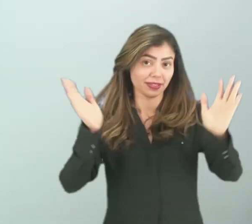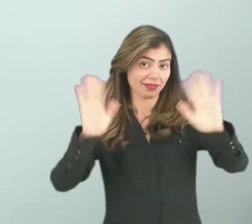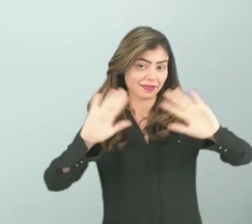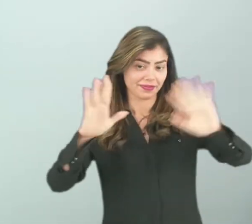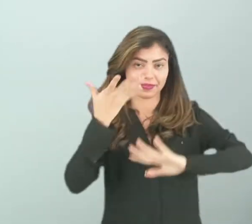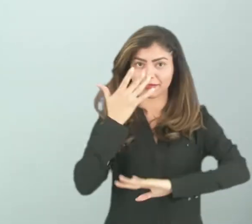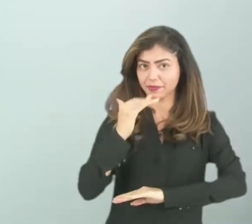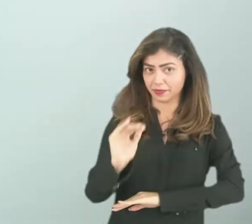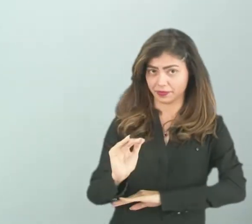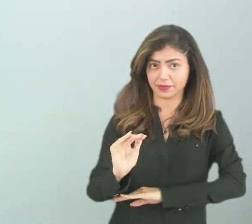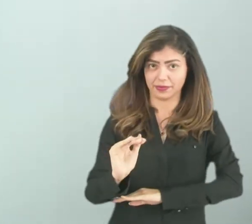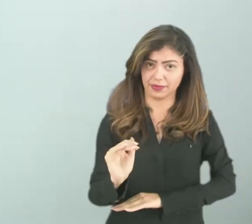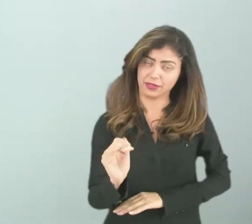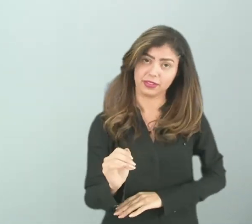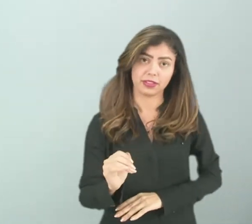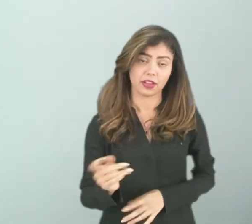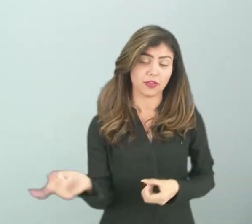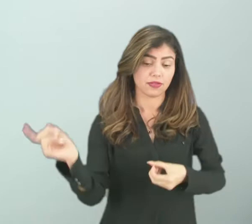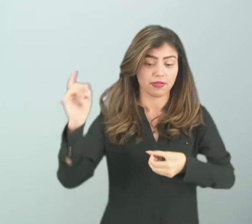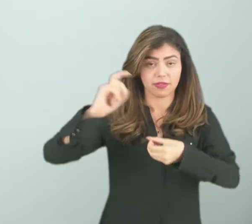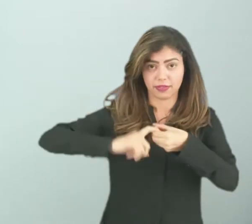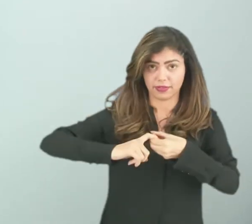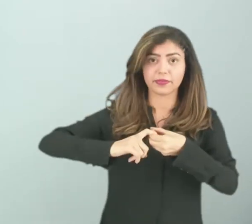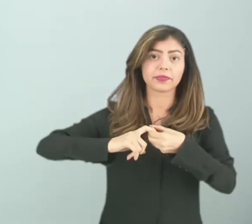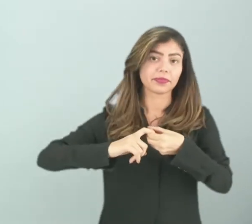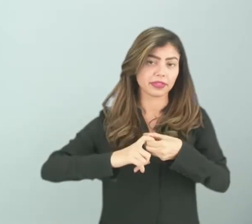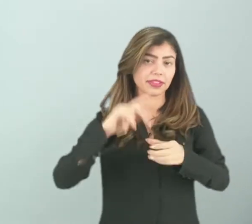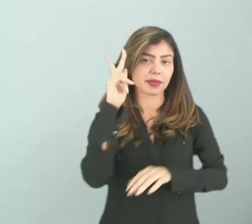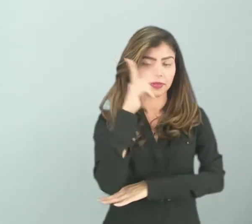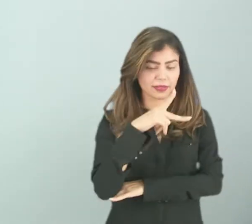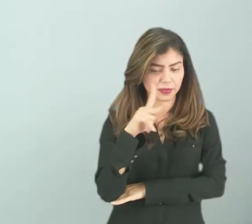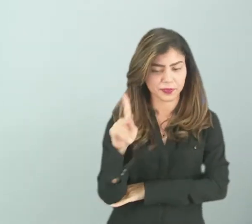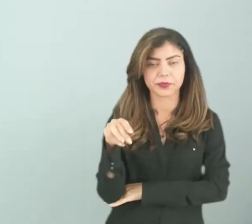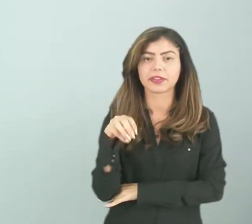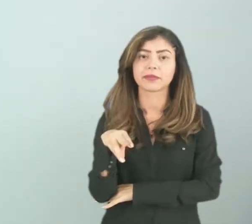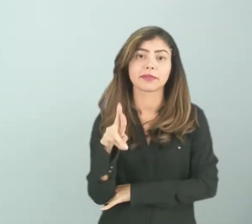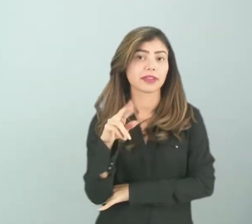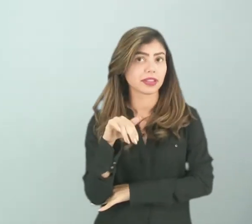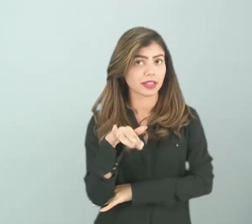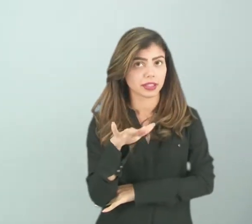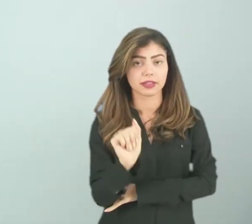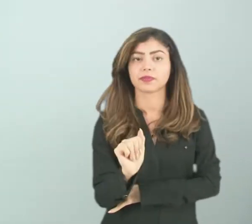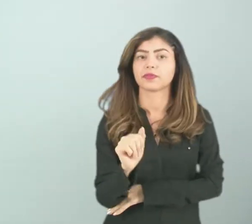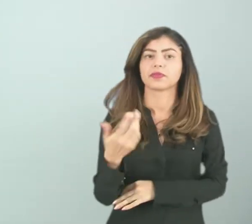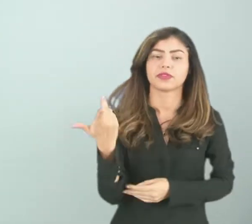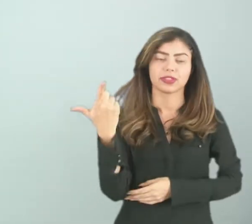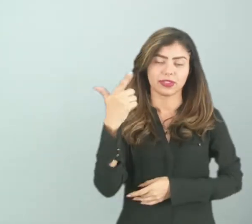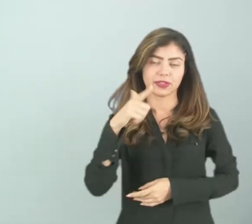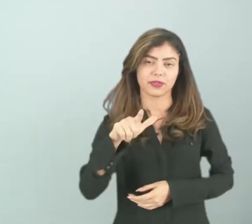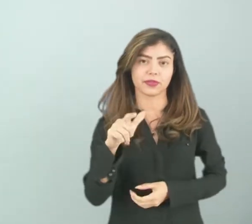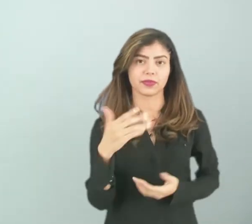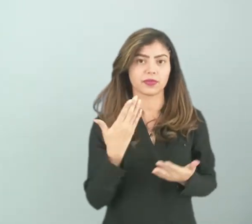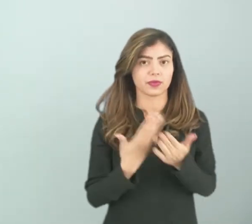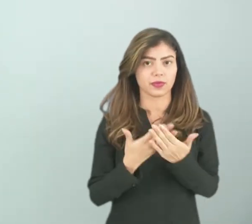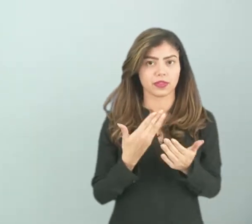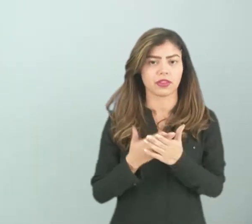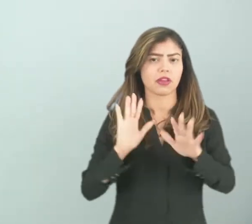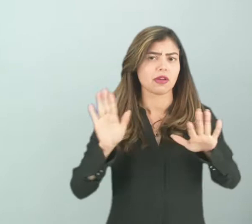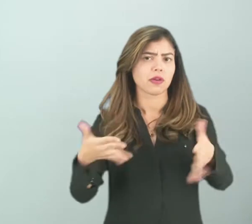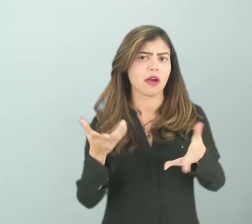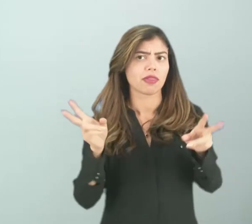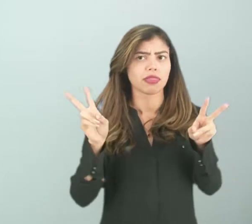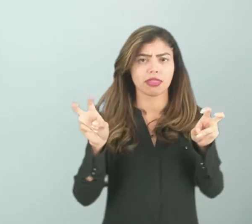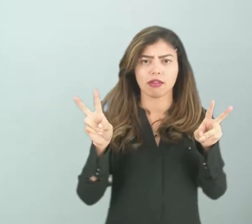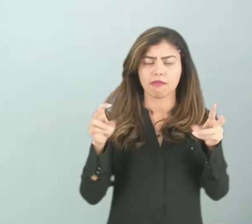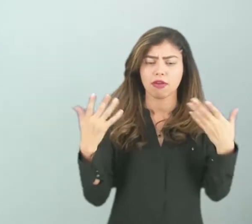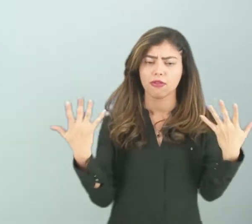Olá, crianças! Estamos de volta. Eu sou a professora Marina. Estamos de volta para mais uma aula. E qual é o tema que nós